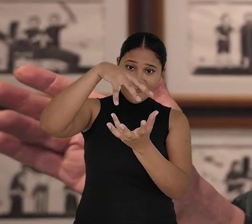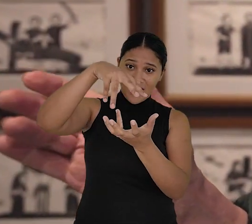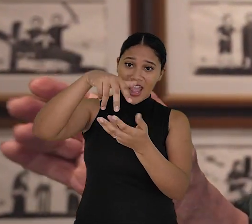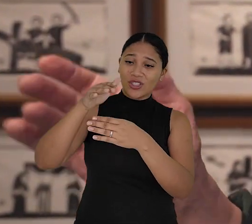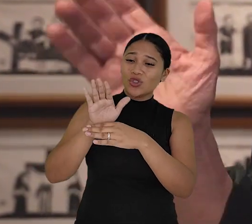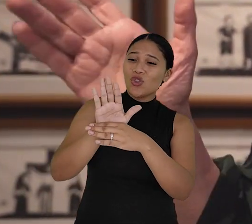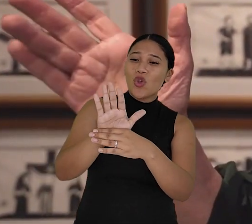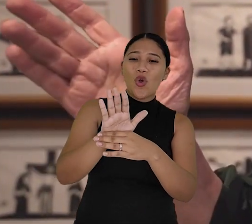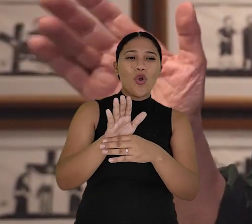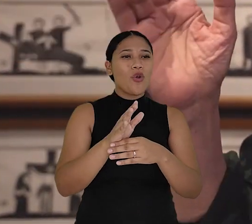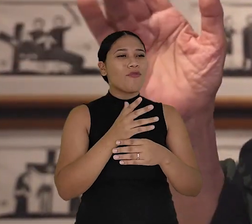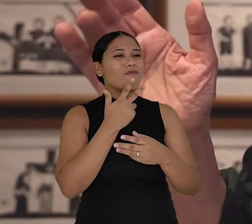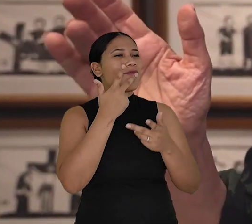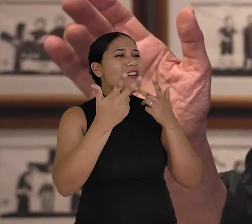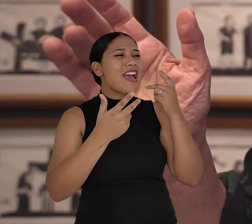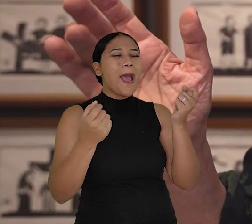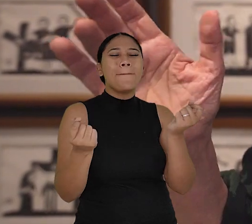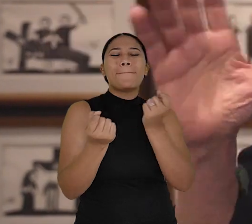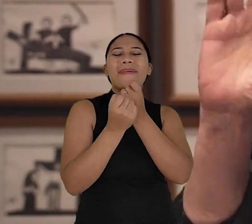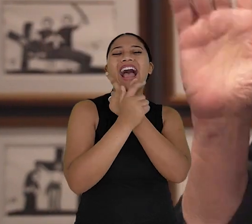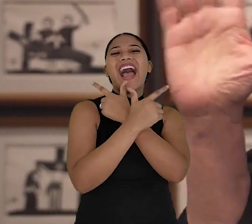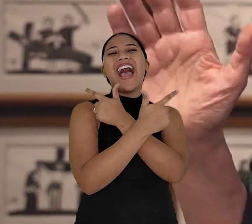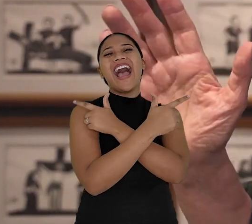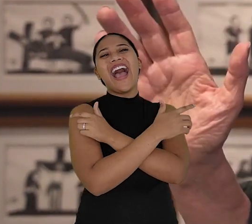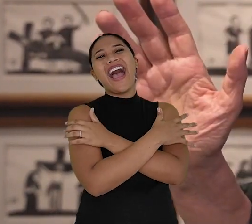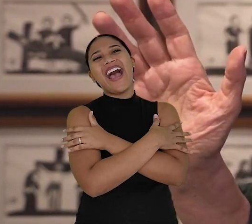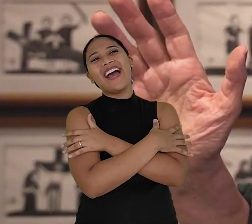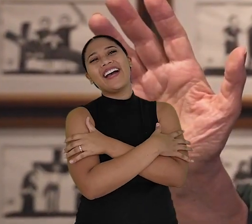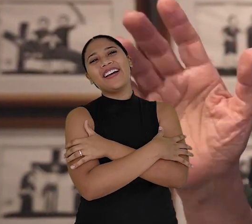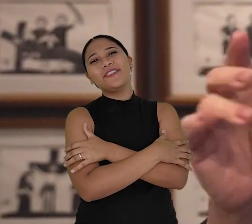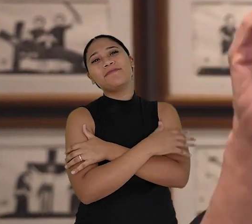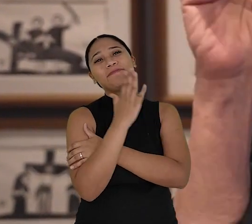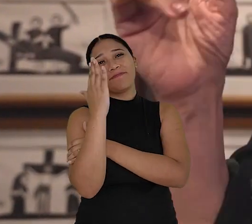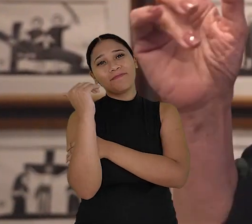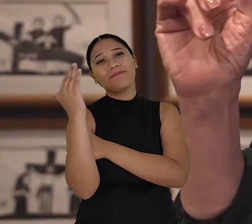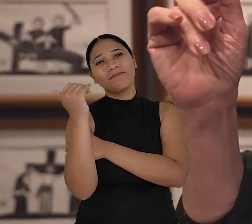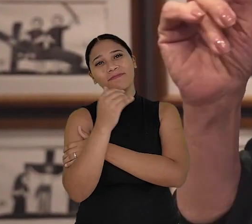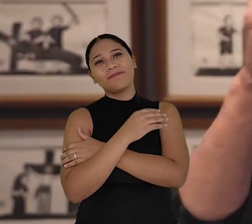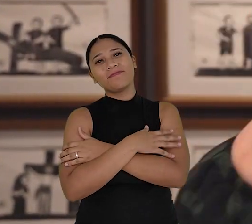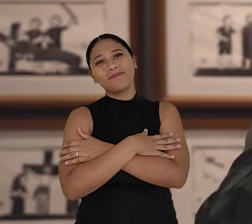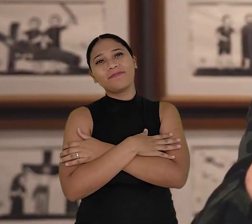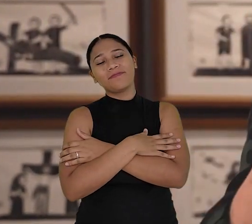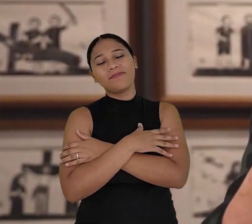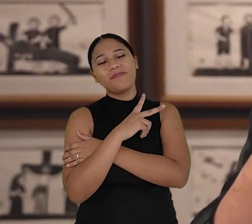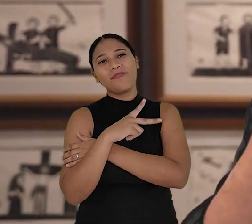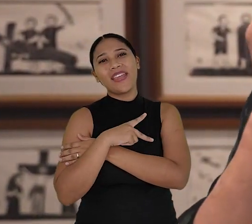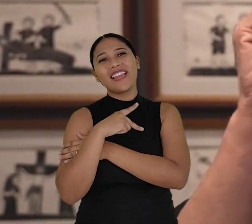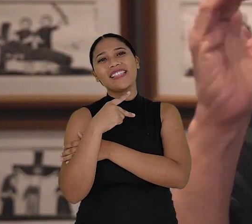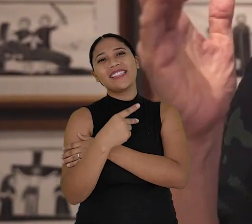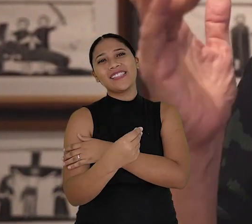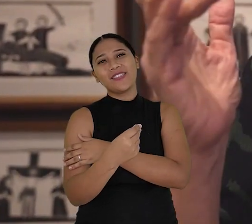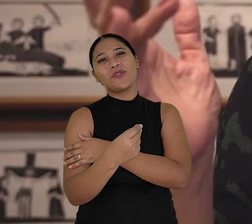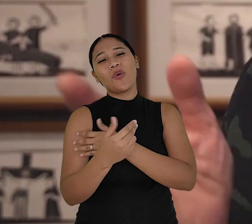tanta gente, fez humor, contou piadas, alegrando o ambiente, ficou famoso,